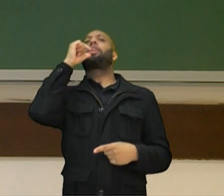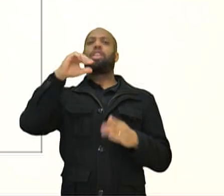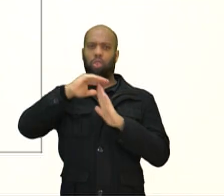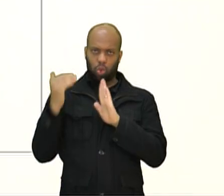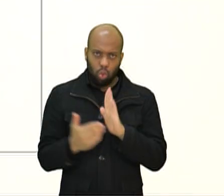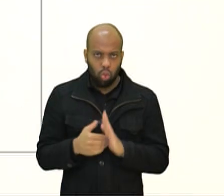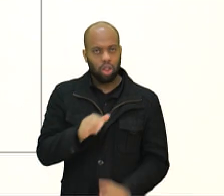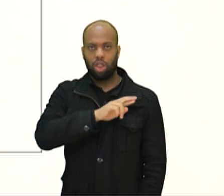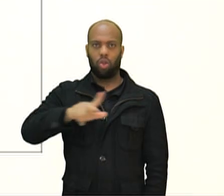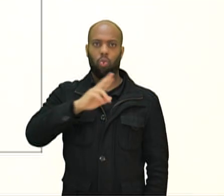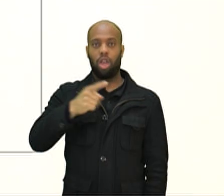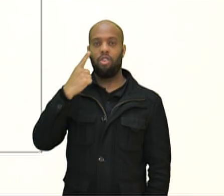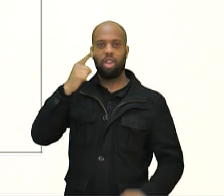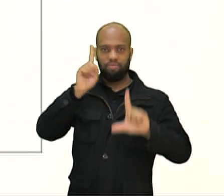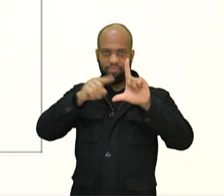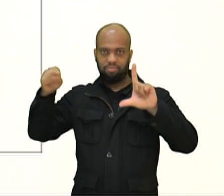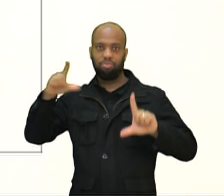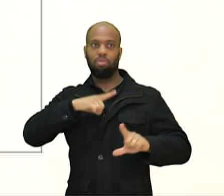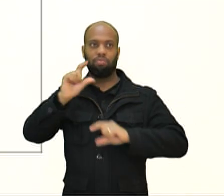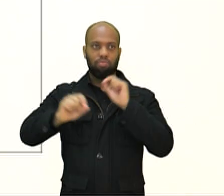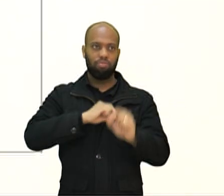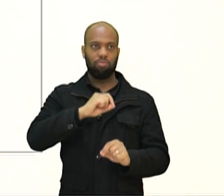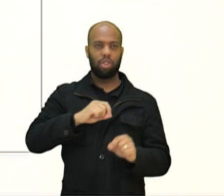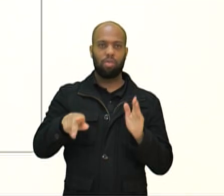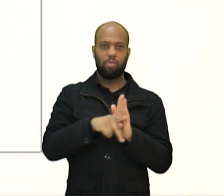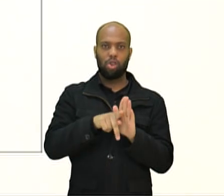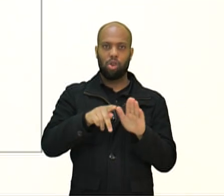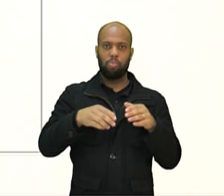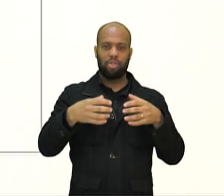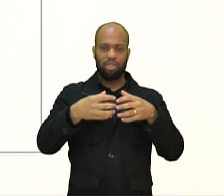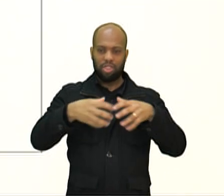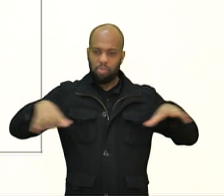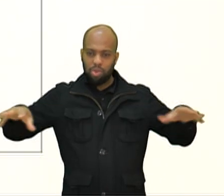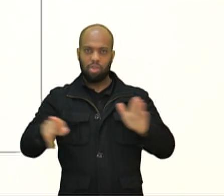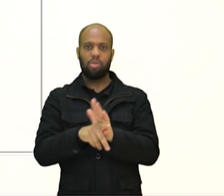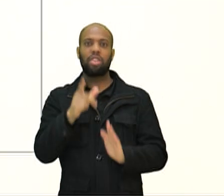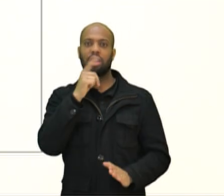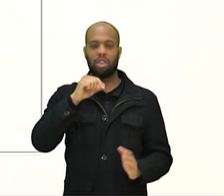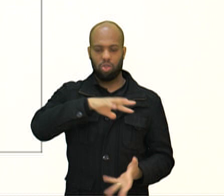ó. Então, aonde que nós temos? A distribuição da água no mundo.